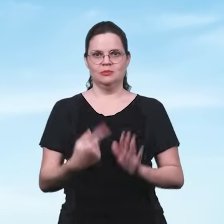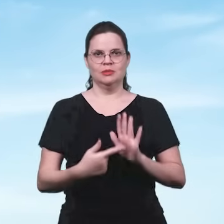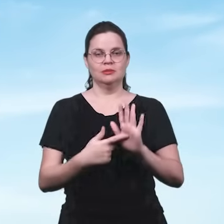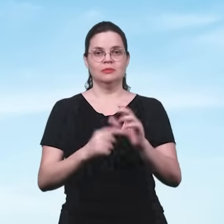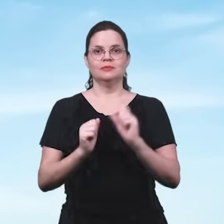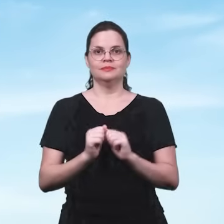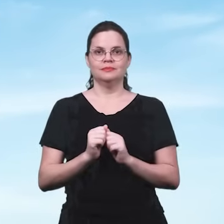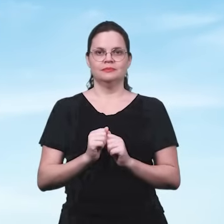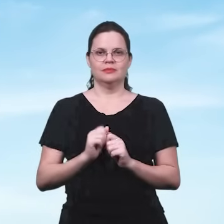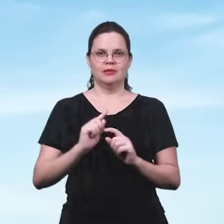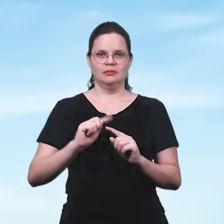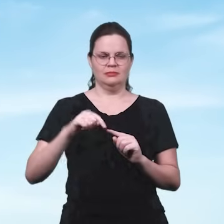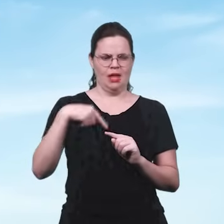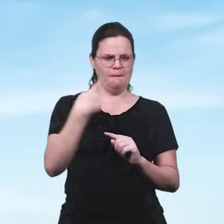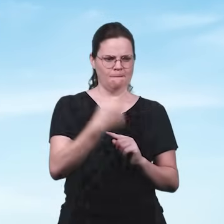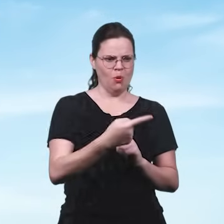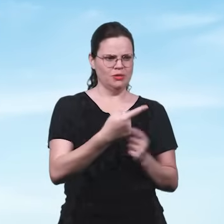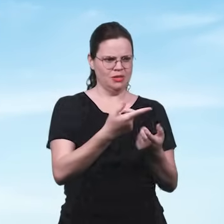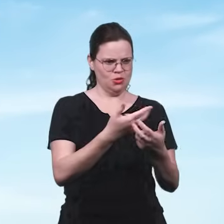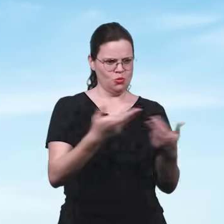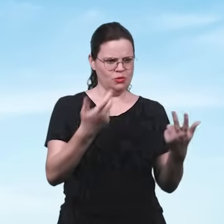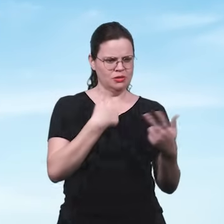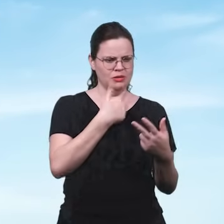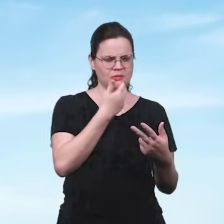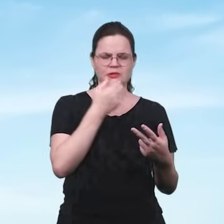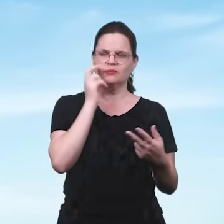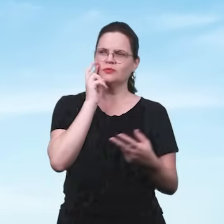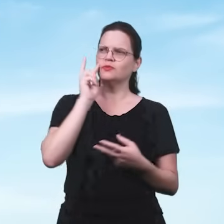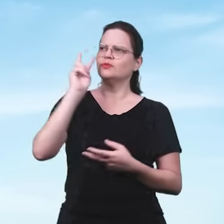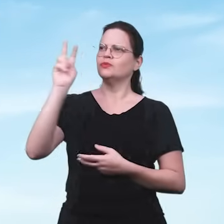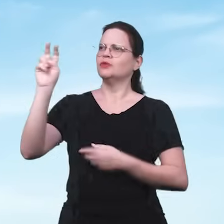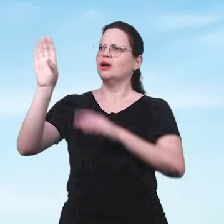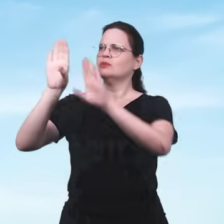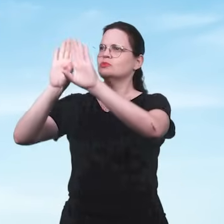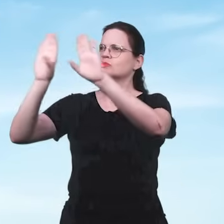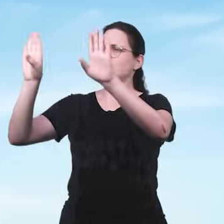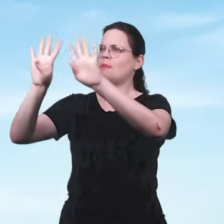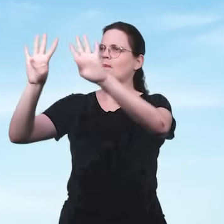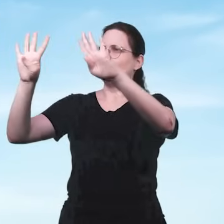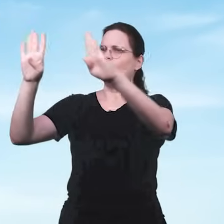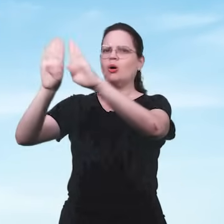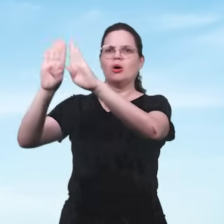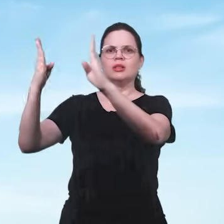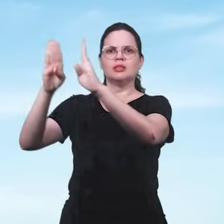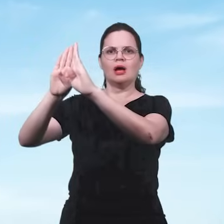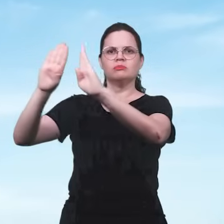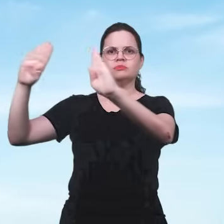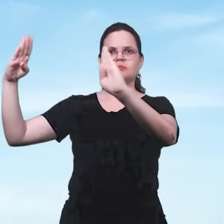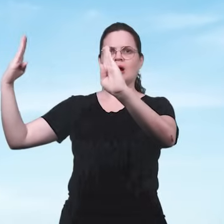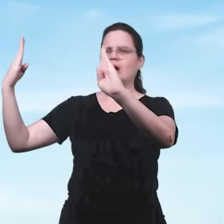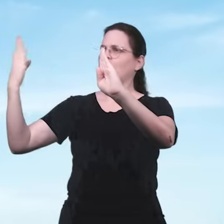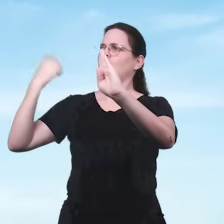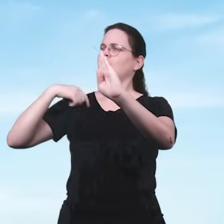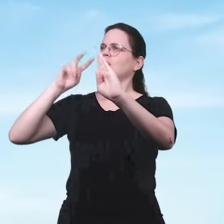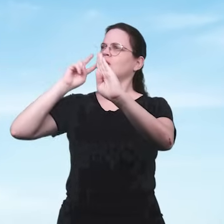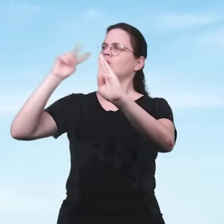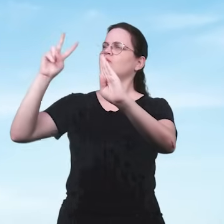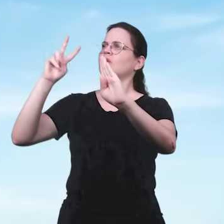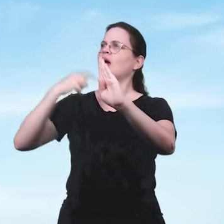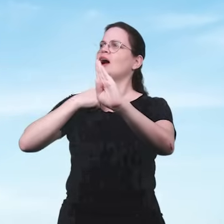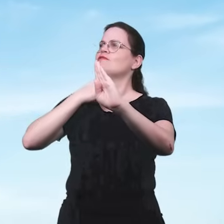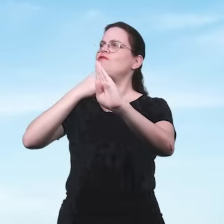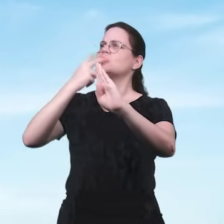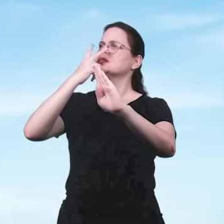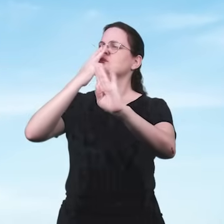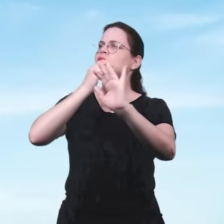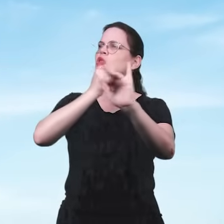Depois dessas coisas, olhei e eis que estava uma porta aberta no céu. E a primeira voz, como de trombeta,